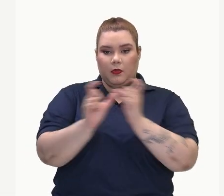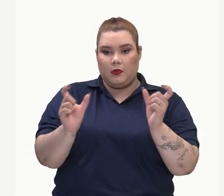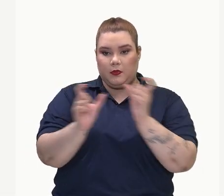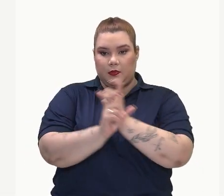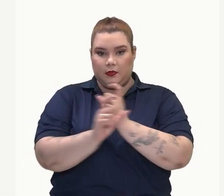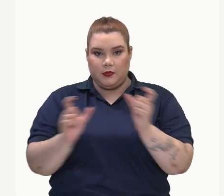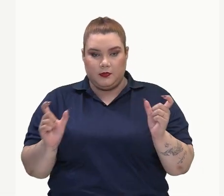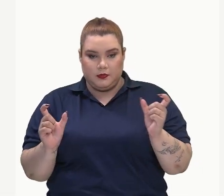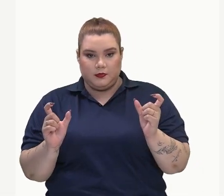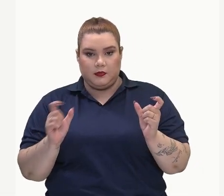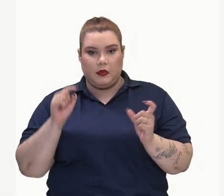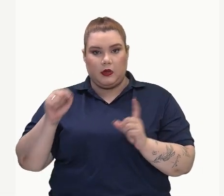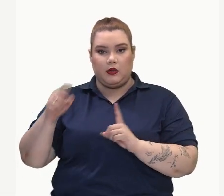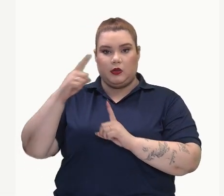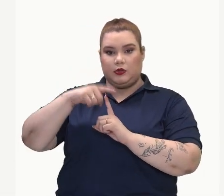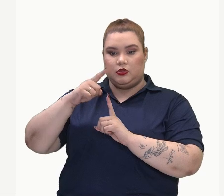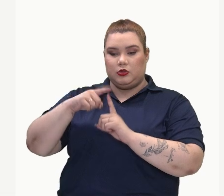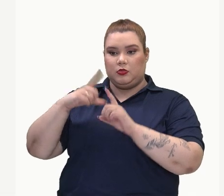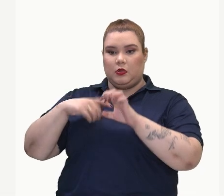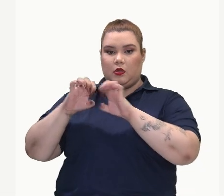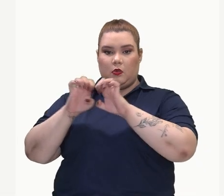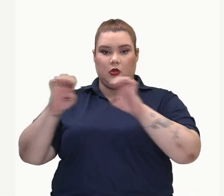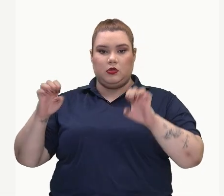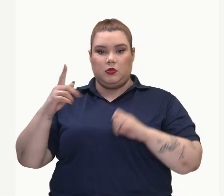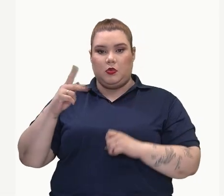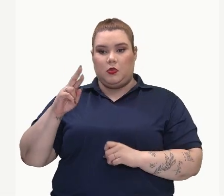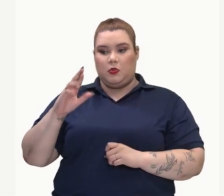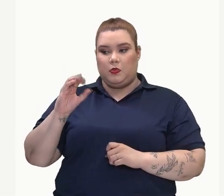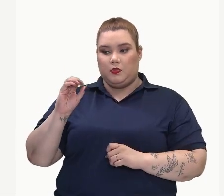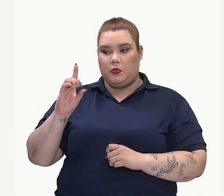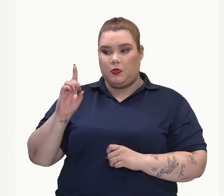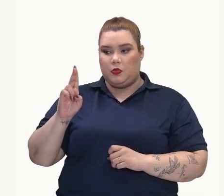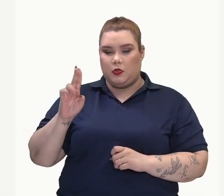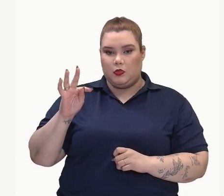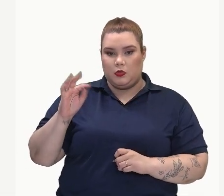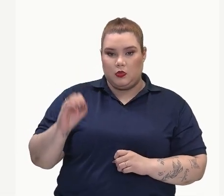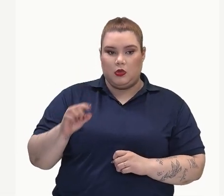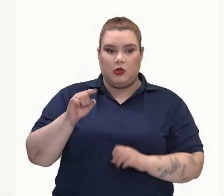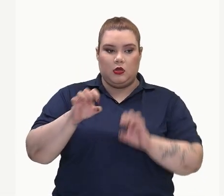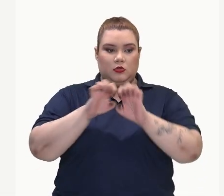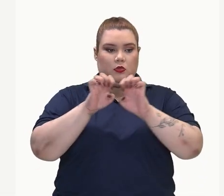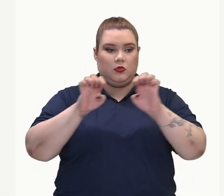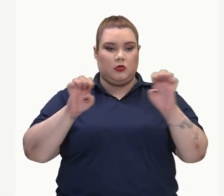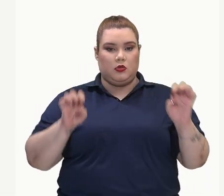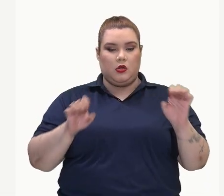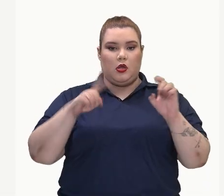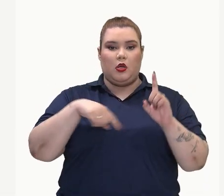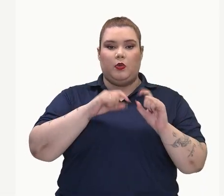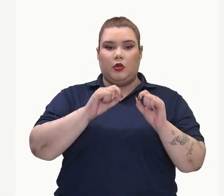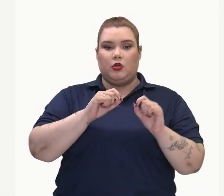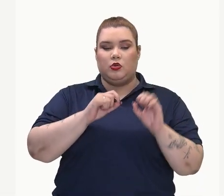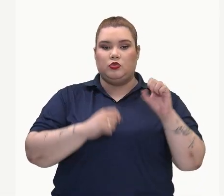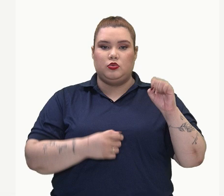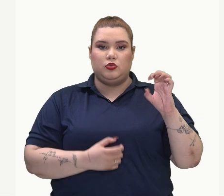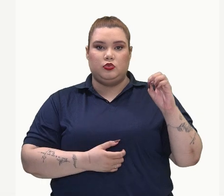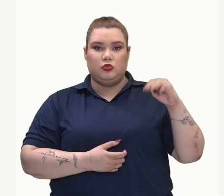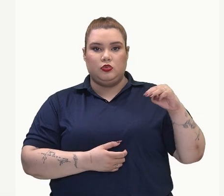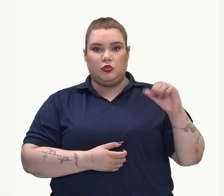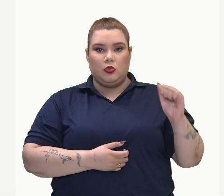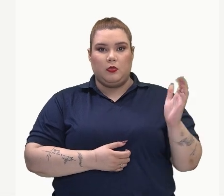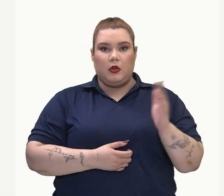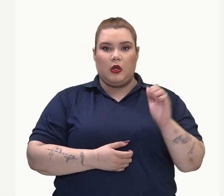está escrita na forma de produto e essa aqui, na forma geral, está escrita na forma de soma algébrica. Vejamos aqui,